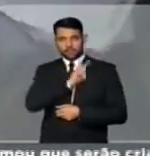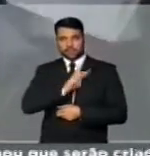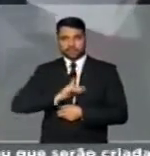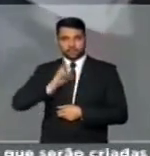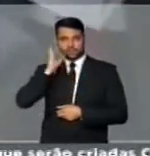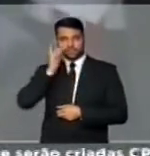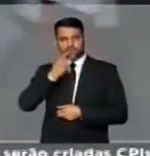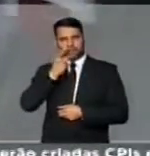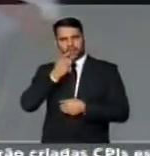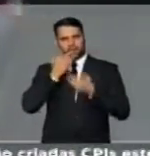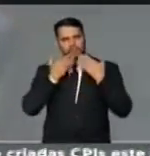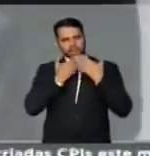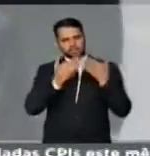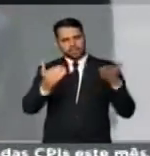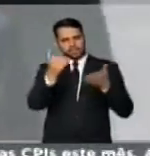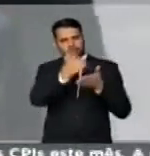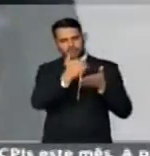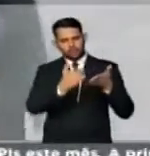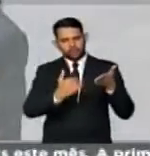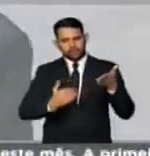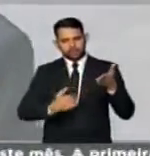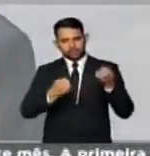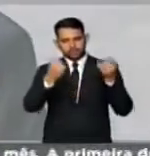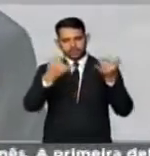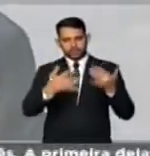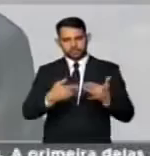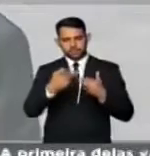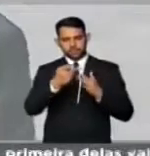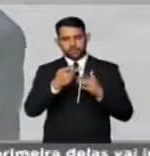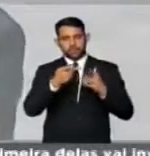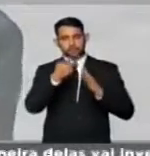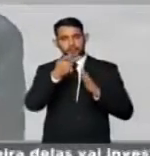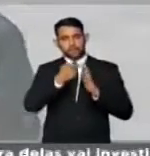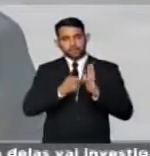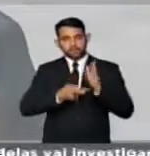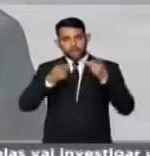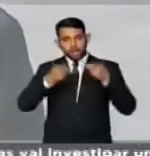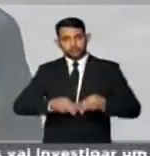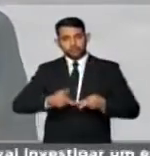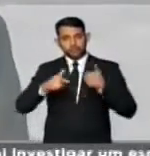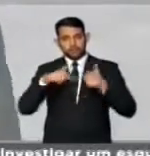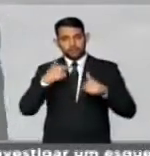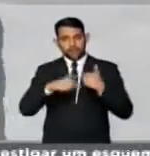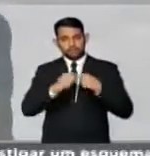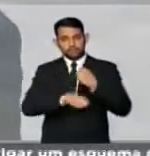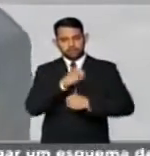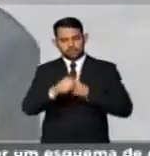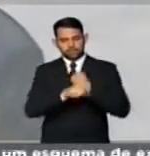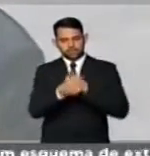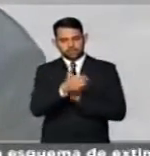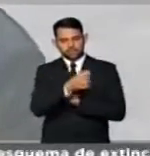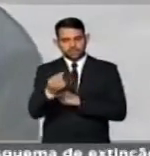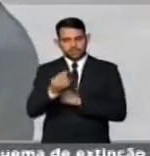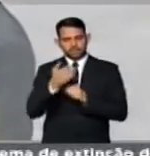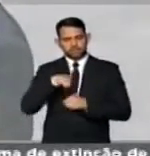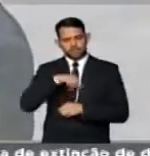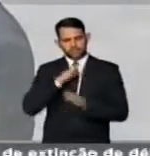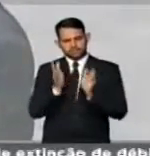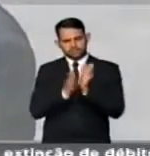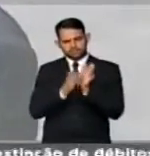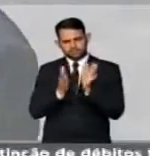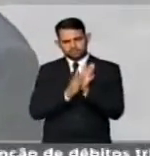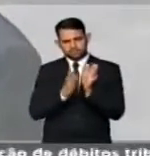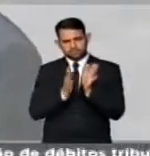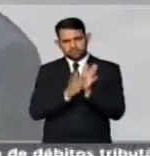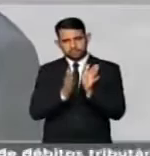plataforma, como é que vai enfrentar a crise. Tem muito debate para frente, o Zika vírus da mesma forma. Então, meus parabéns para a presidente